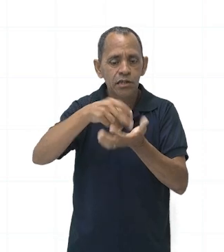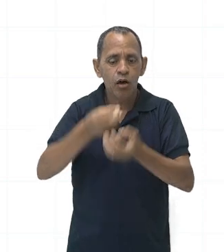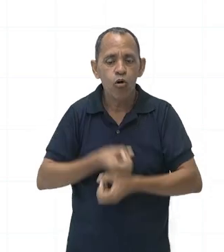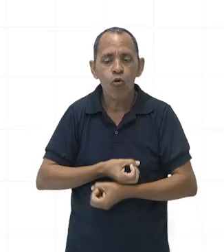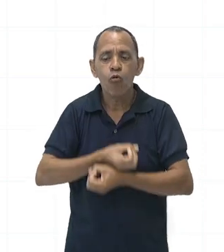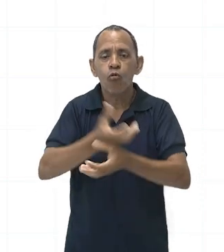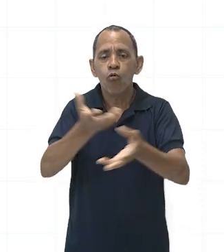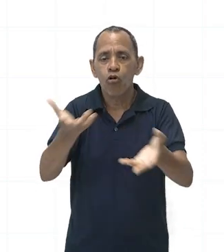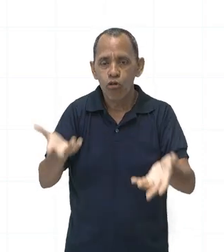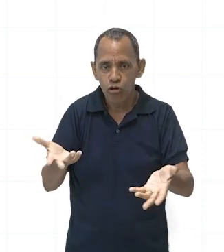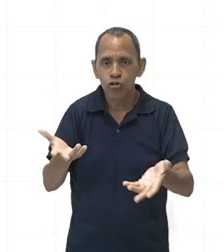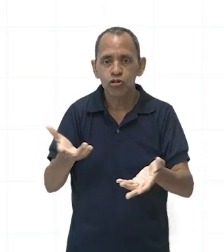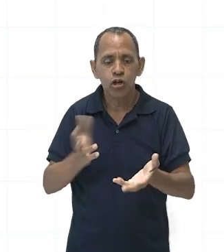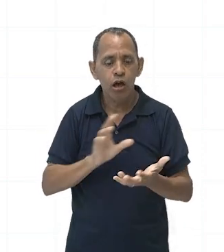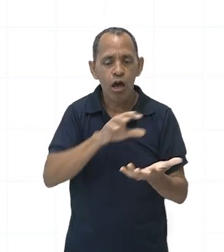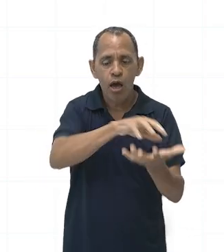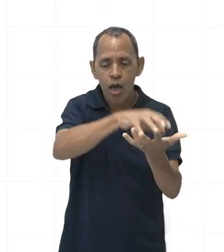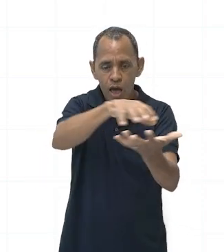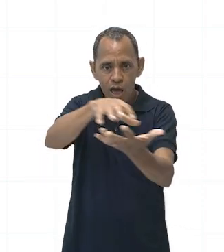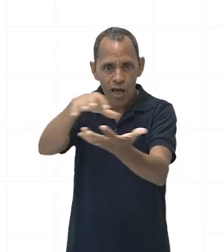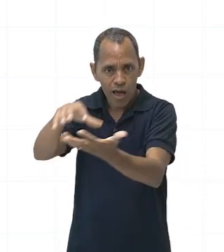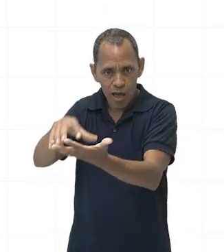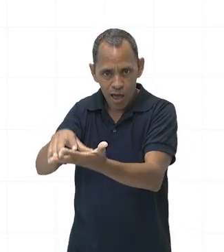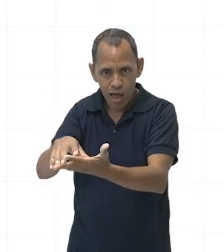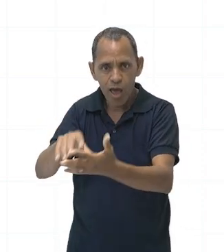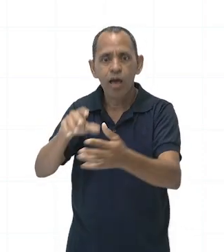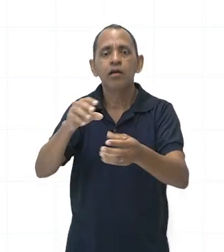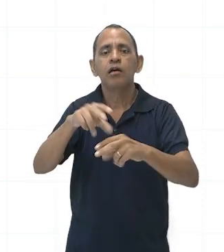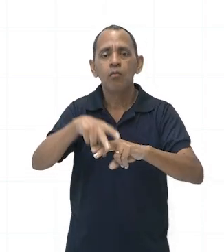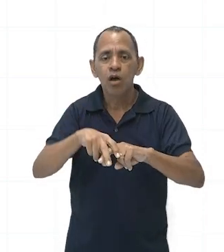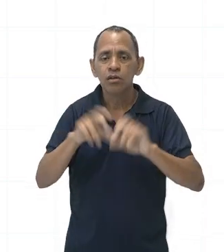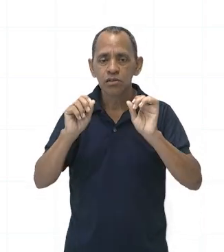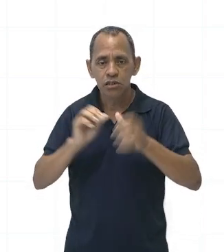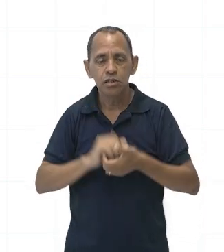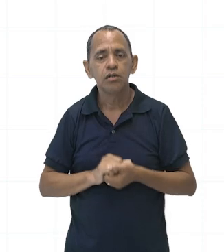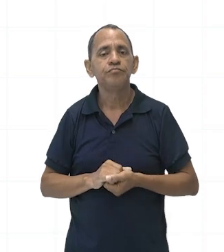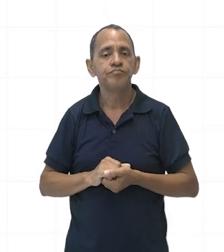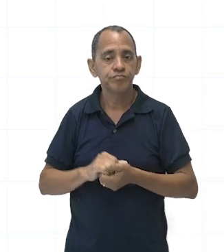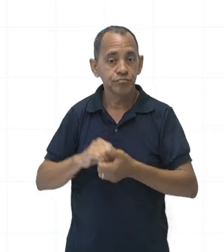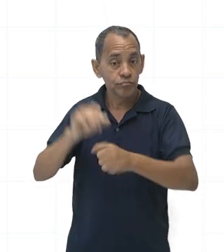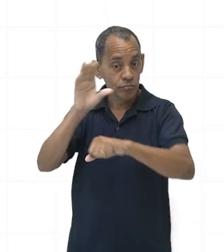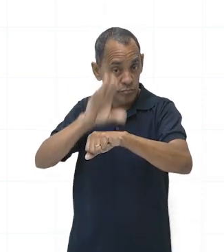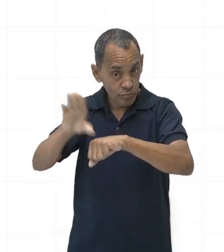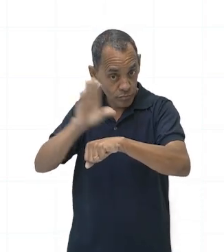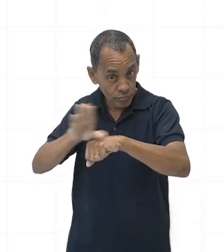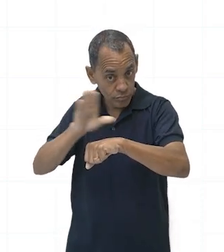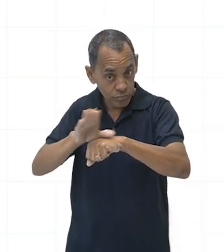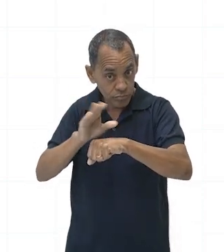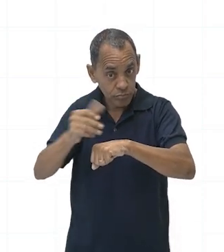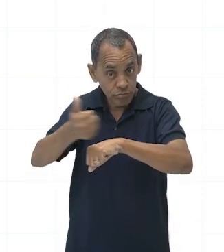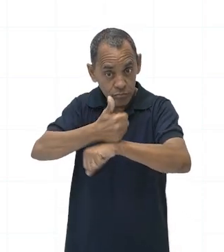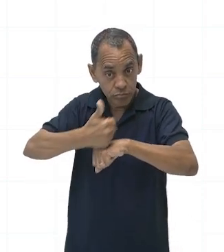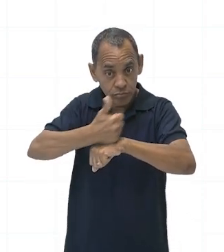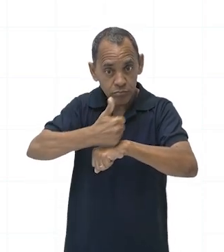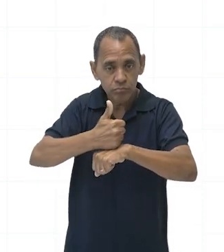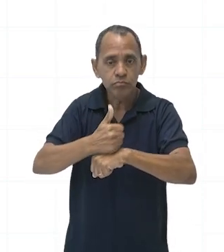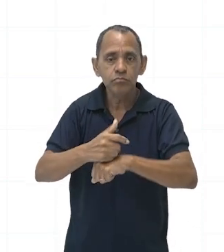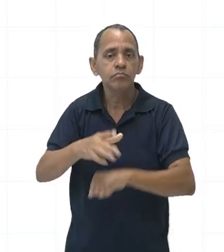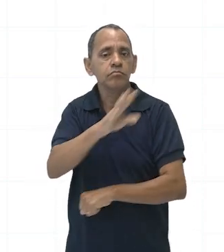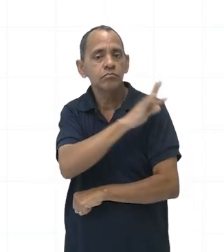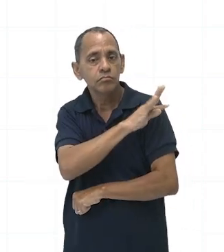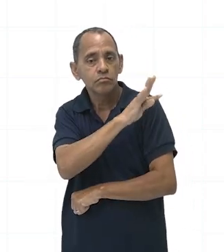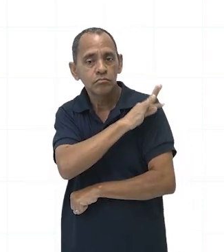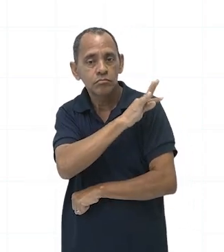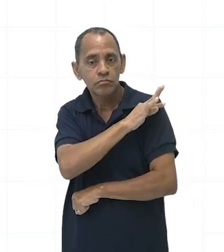oferecida em instituições através dos cursos para profissionais, né? Técnico, bacharelado